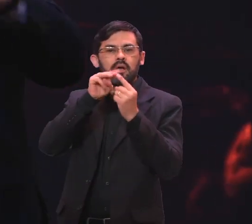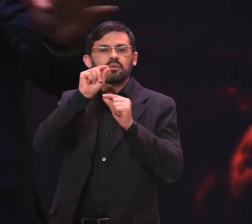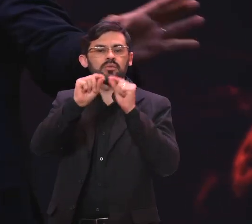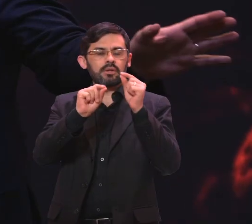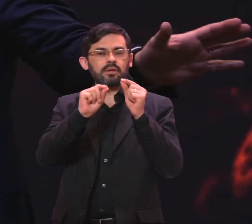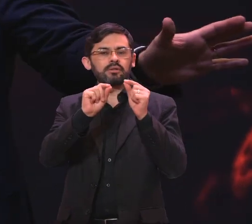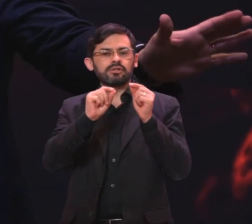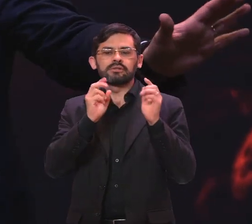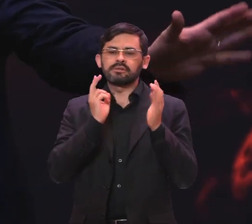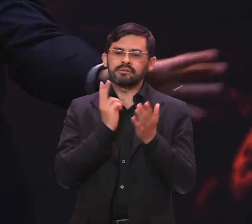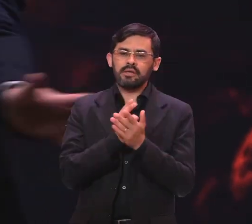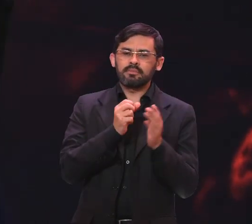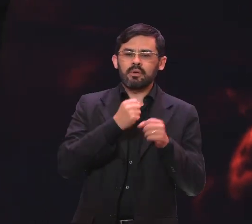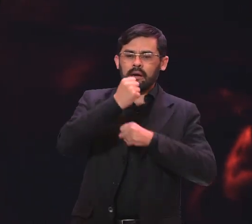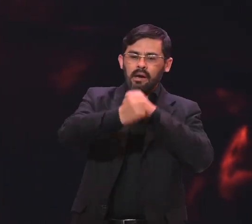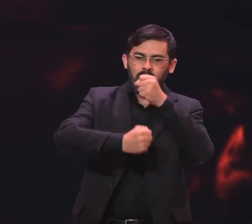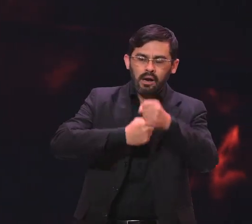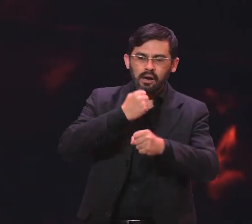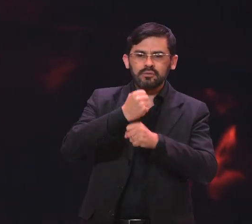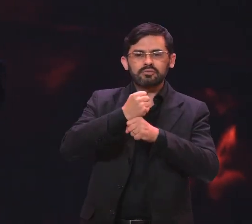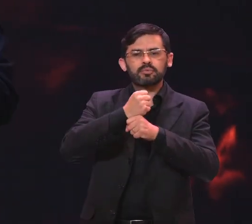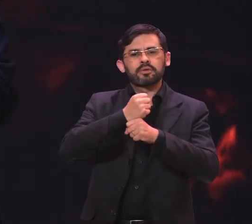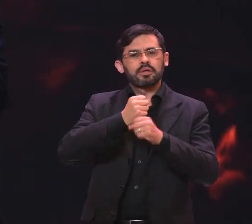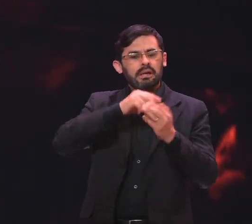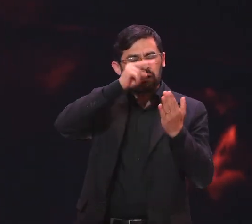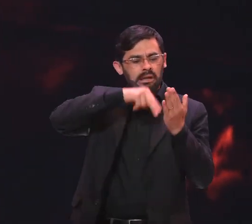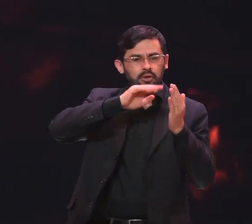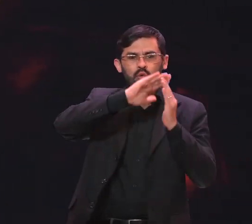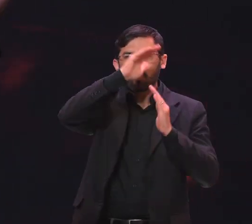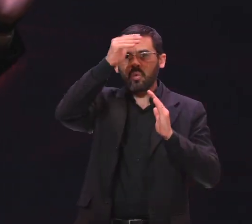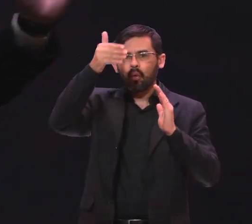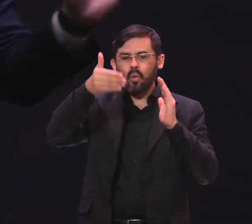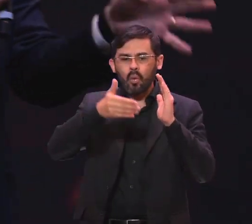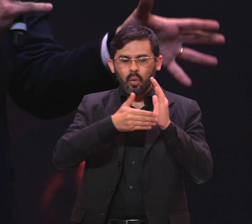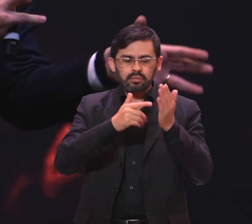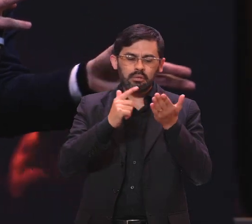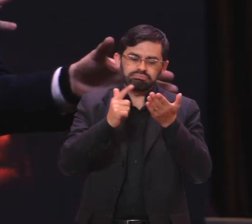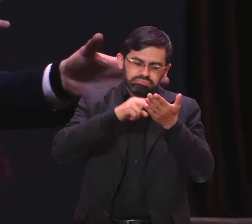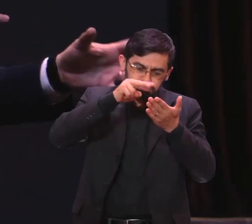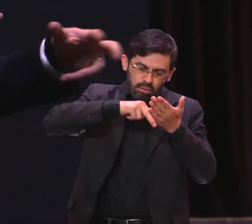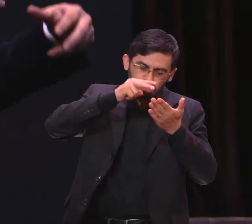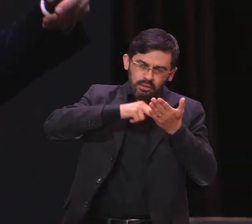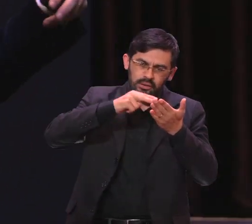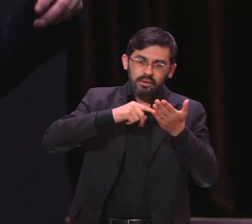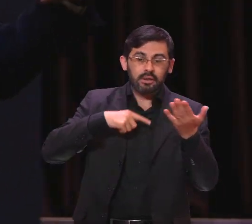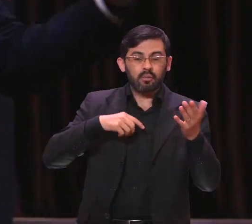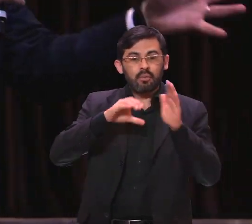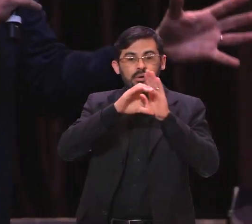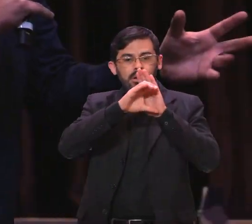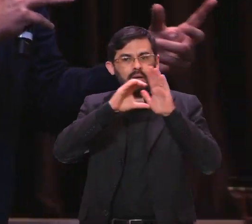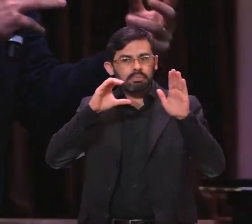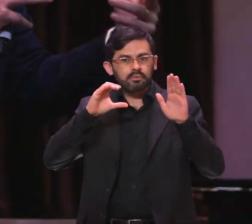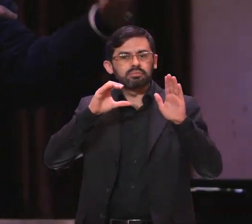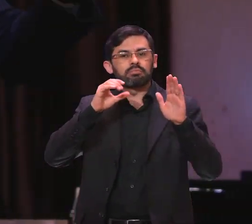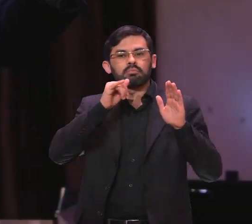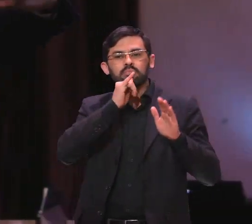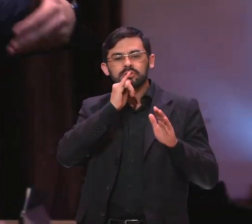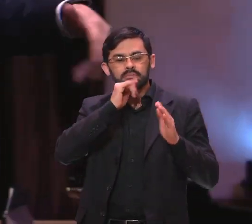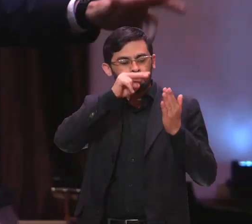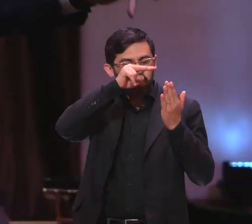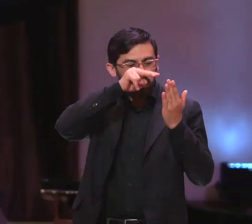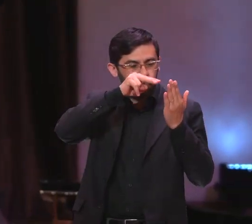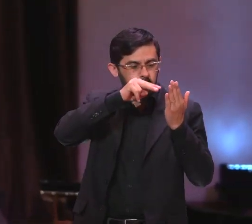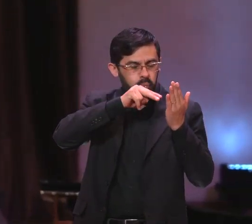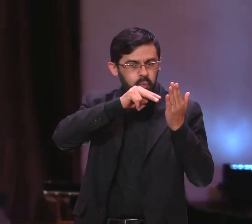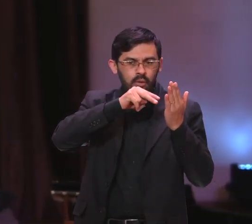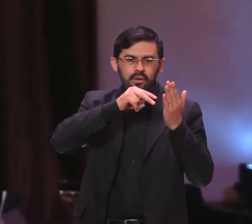de, todo ano, dar uma passada pela Bíblia toda. Então, eu tenho um determinado número de capítulos que eu leio, mas é uma leitura